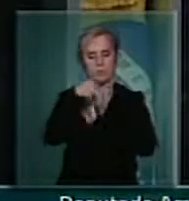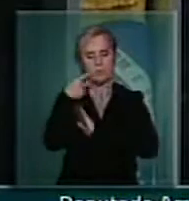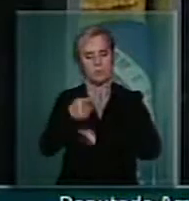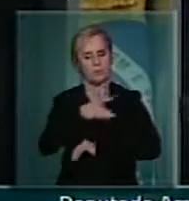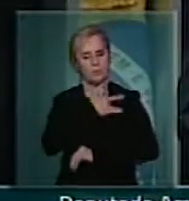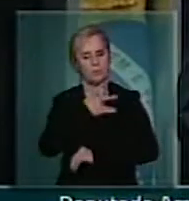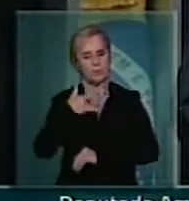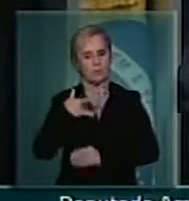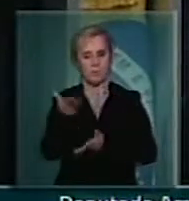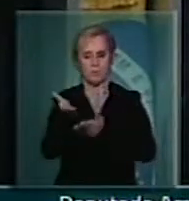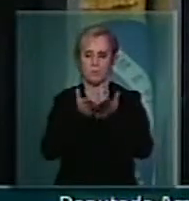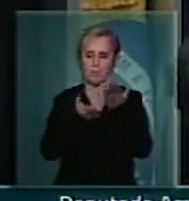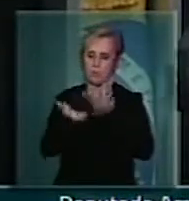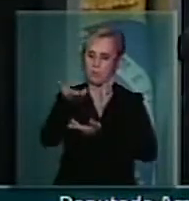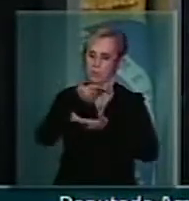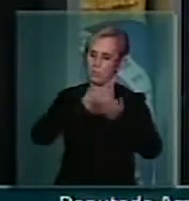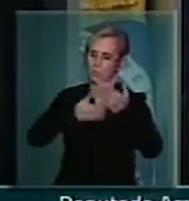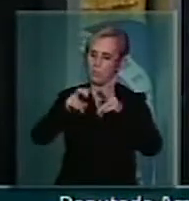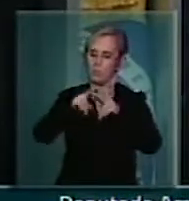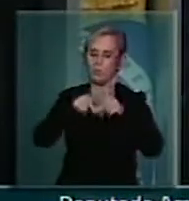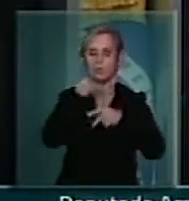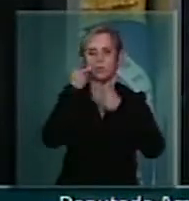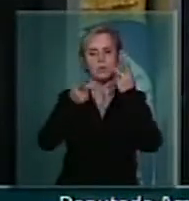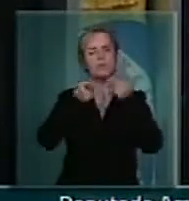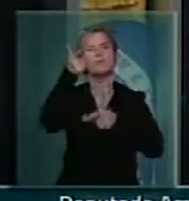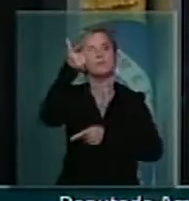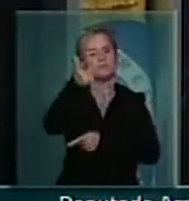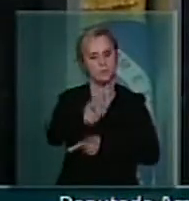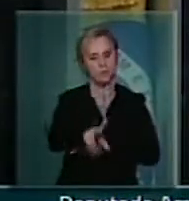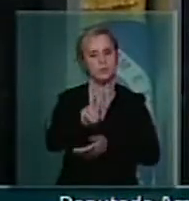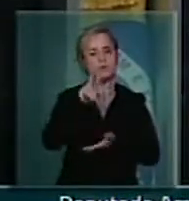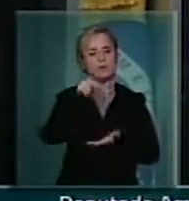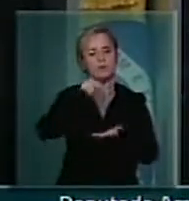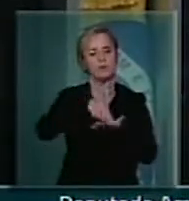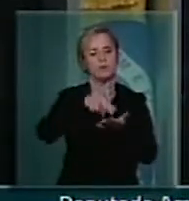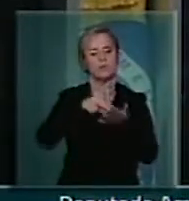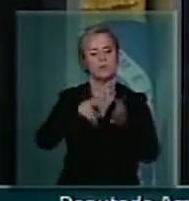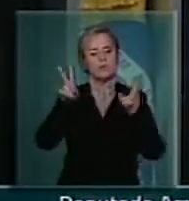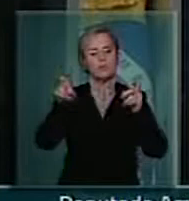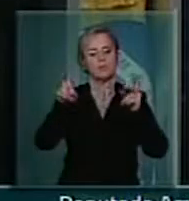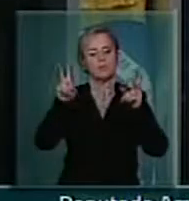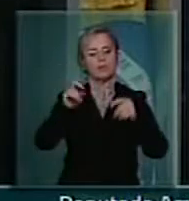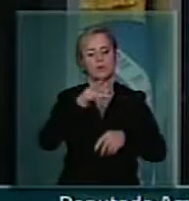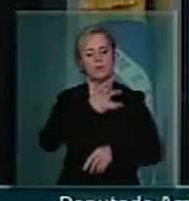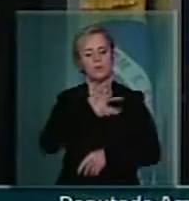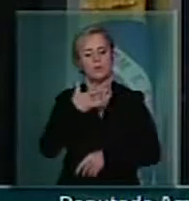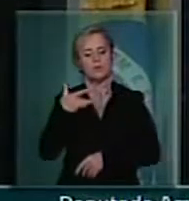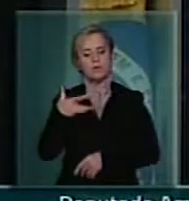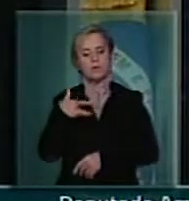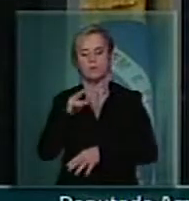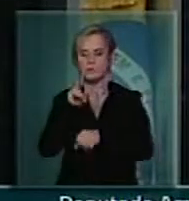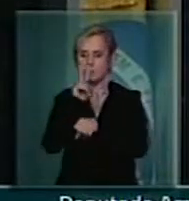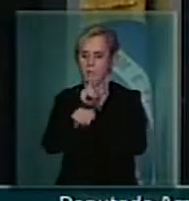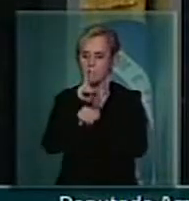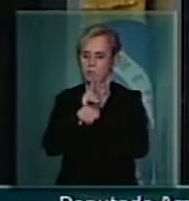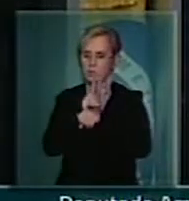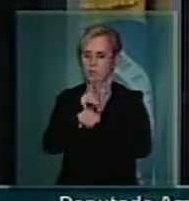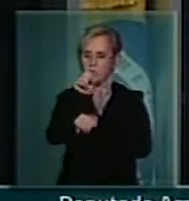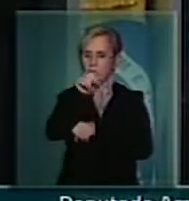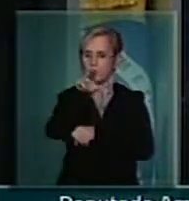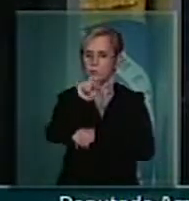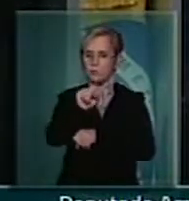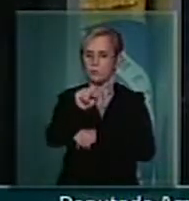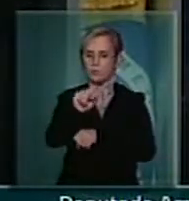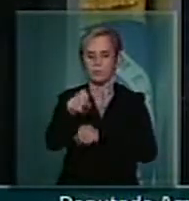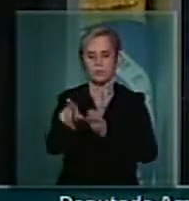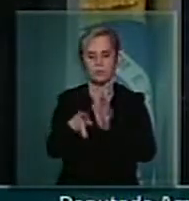no atendimento. É por isso que eu vou voltar a essa tribuna mais uma vez para defender o grande sistema de saúde